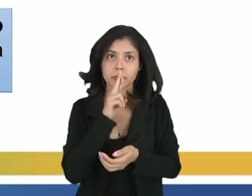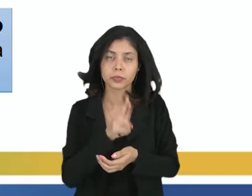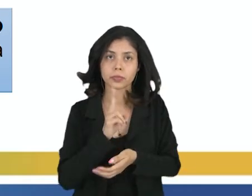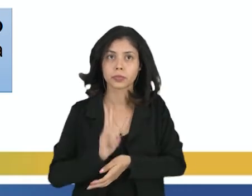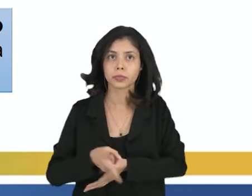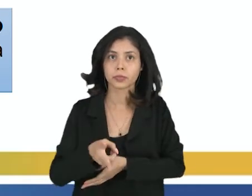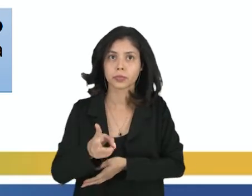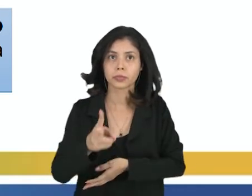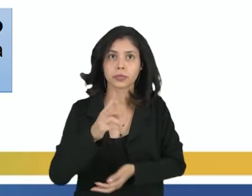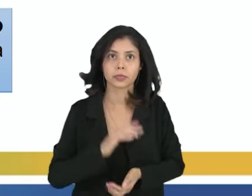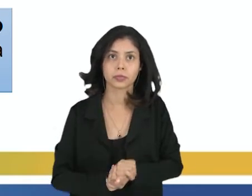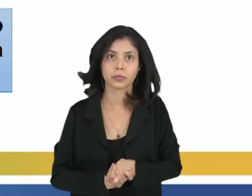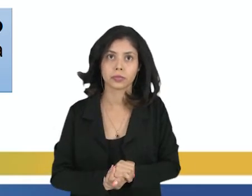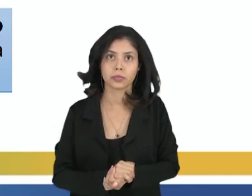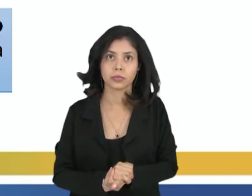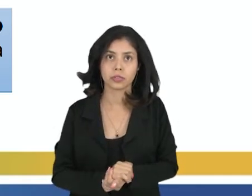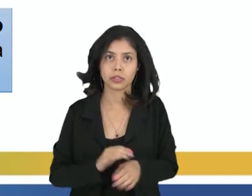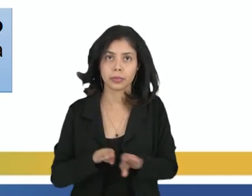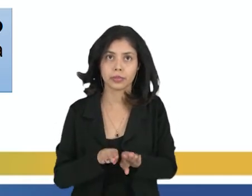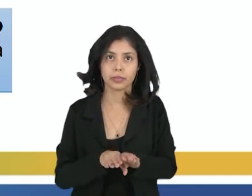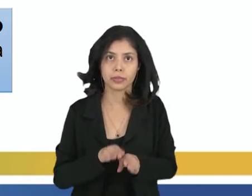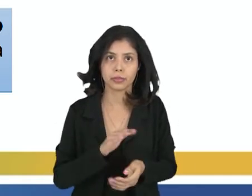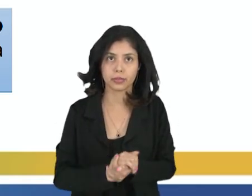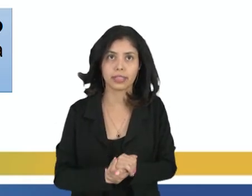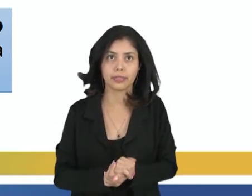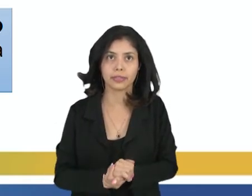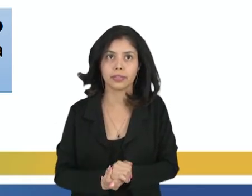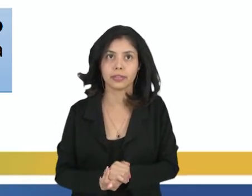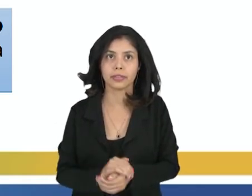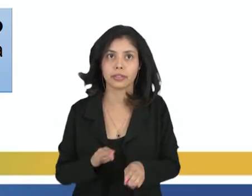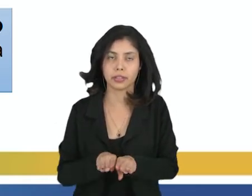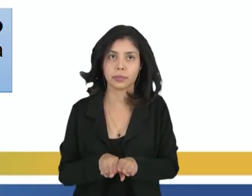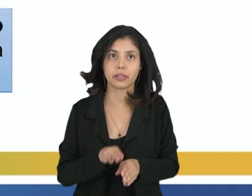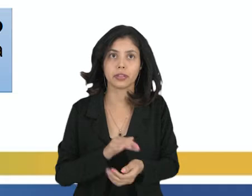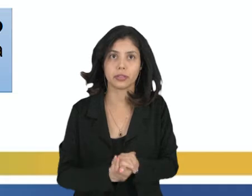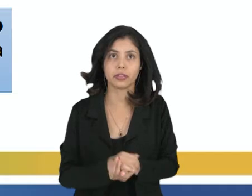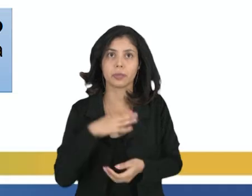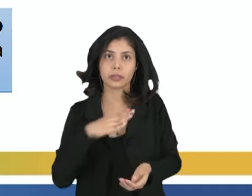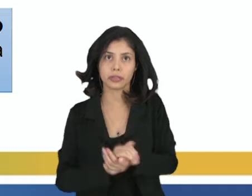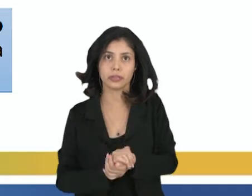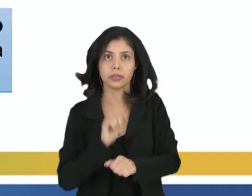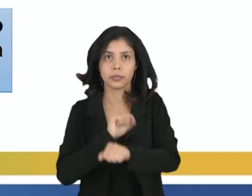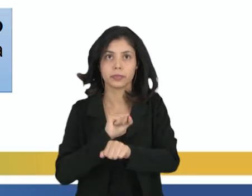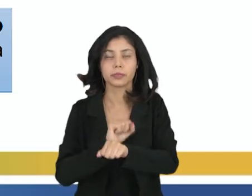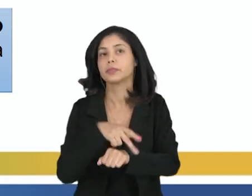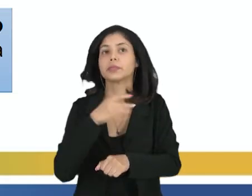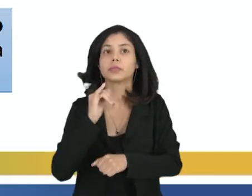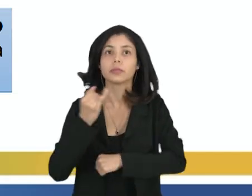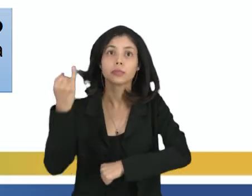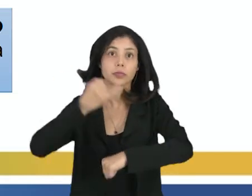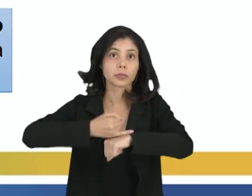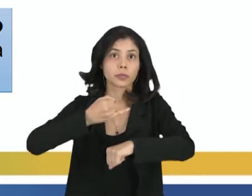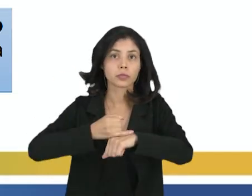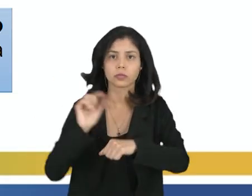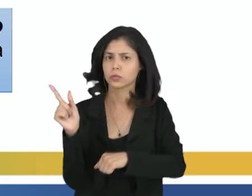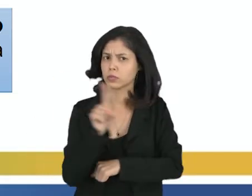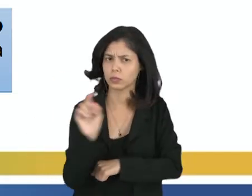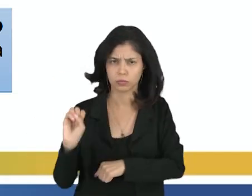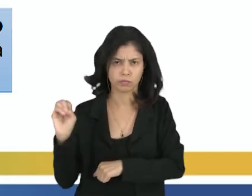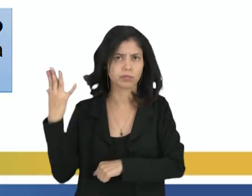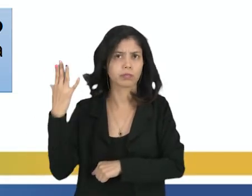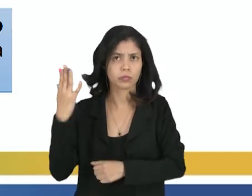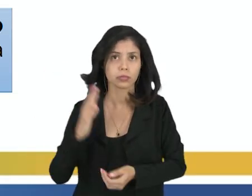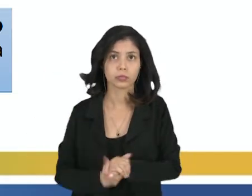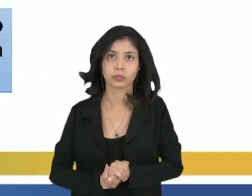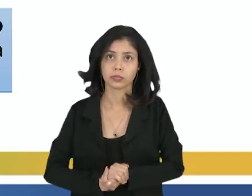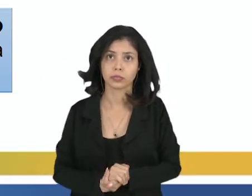da constante, porque a água é uma constante para a ionização, ou seja, a ionização não ocorre.